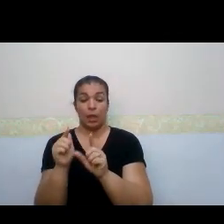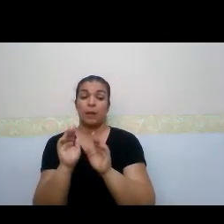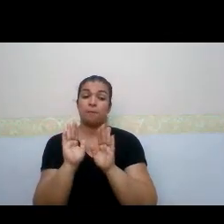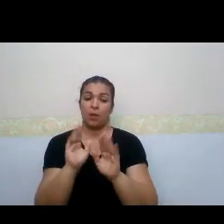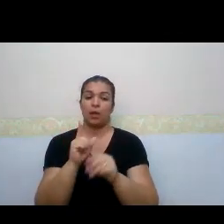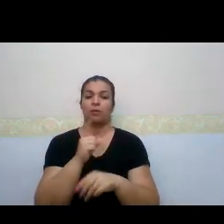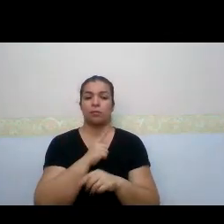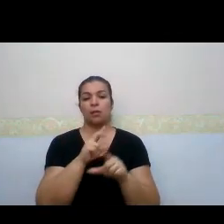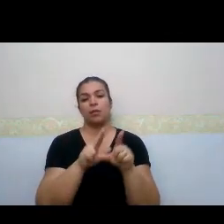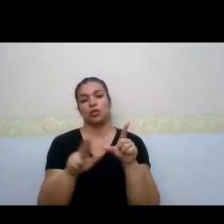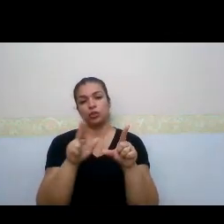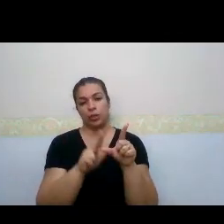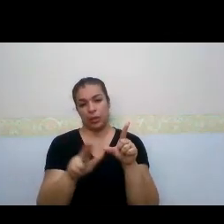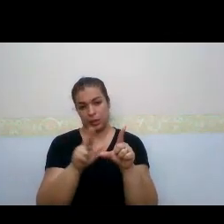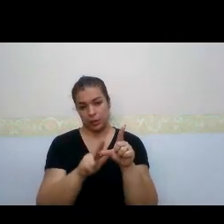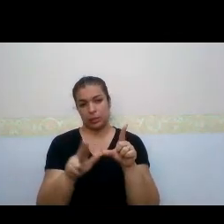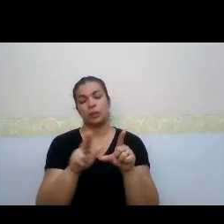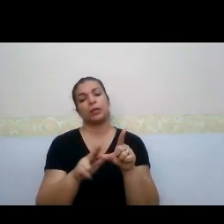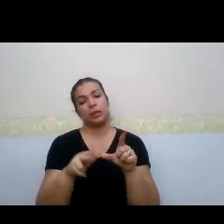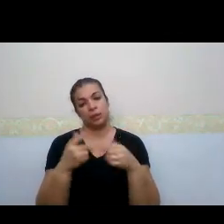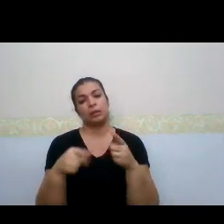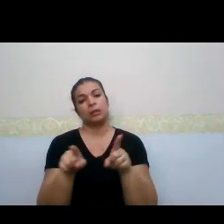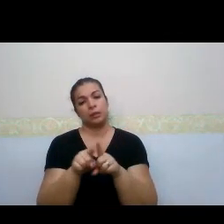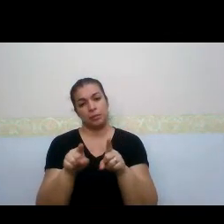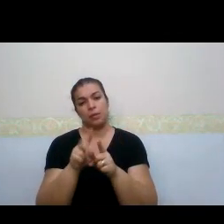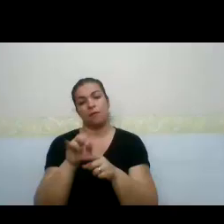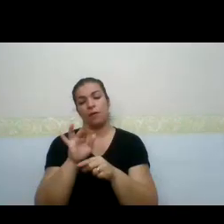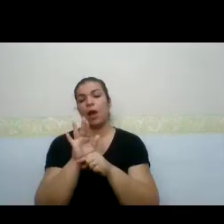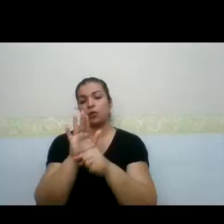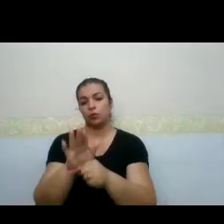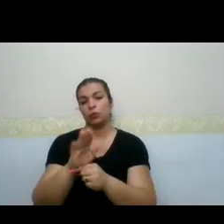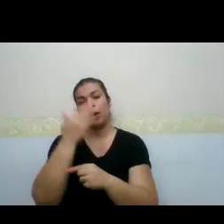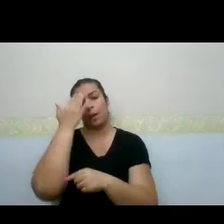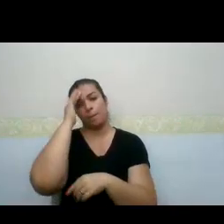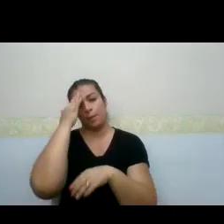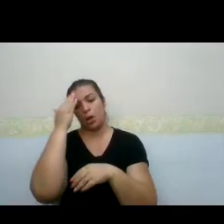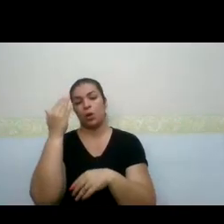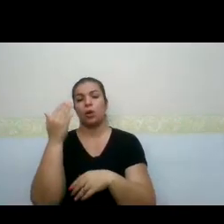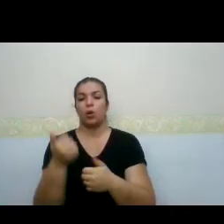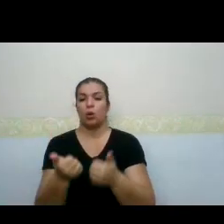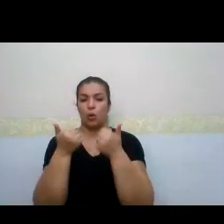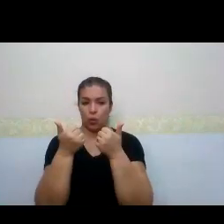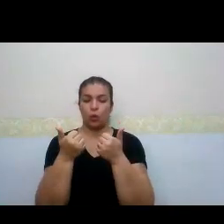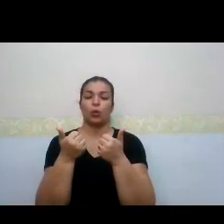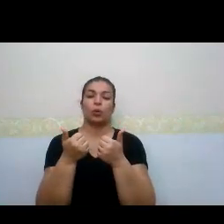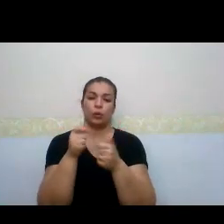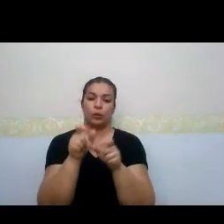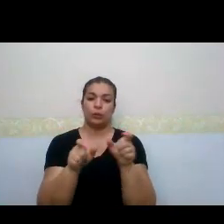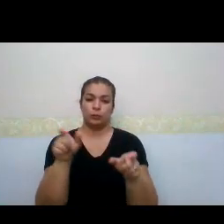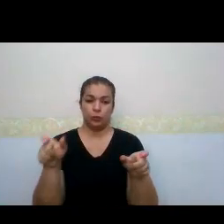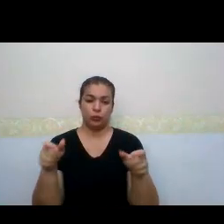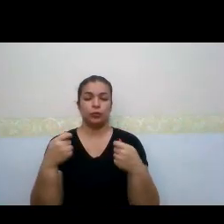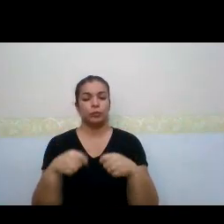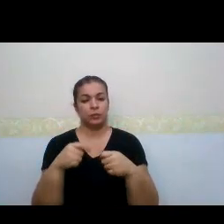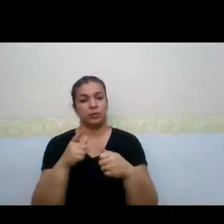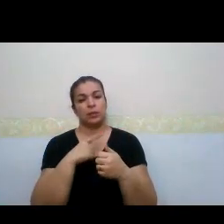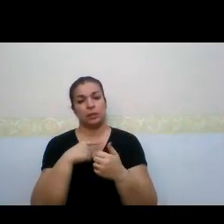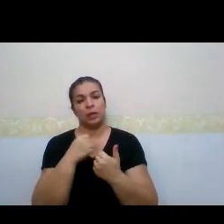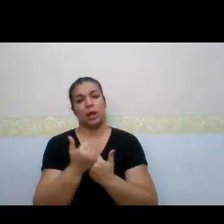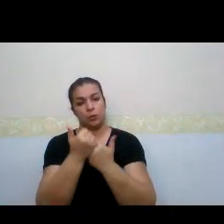possuem legendas, e isso vai ajudar o melhor entendimento dos mesmos para pessoas que precisam de auxílio